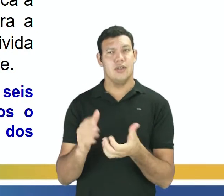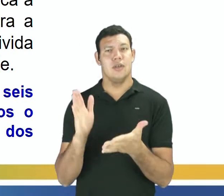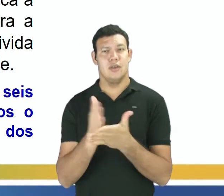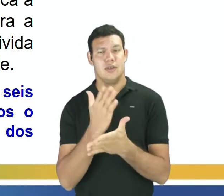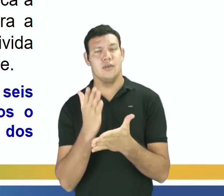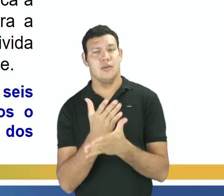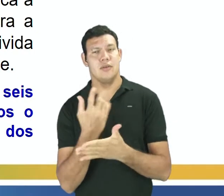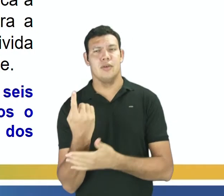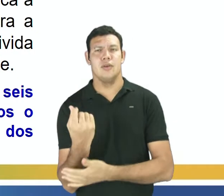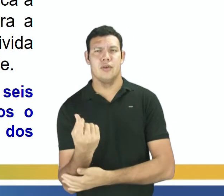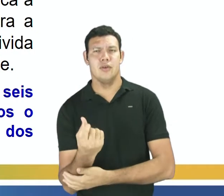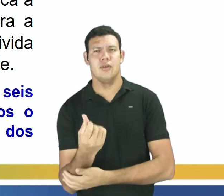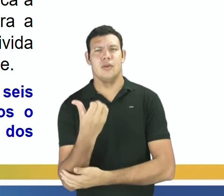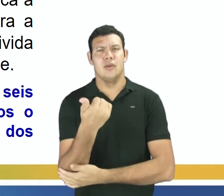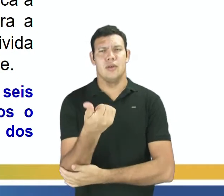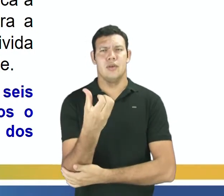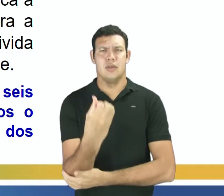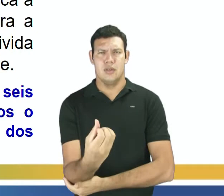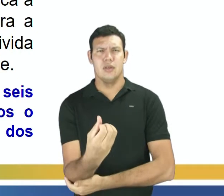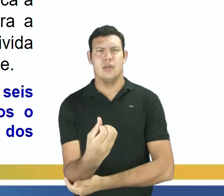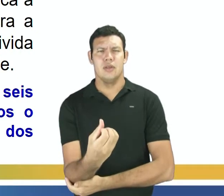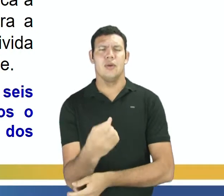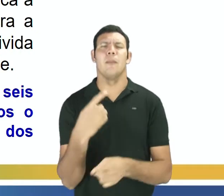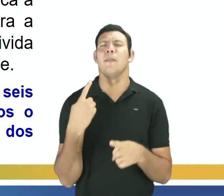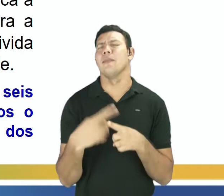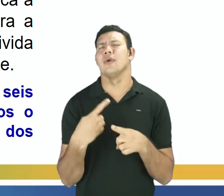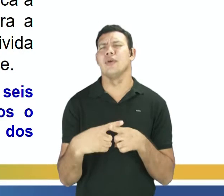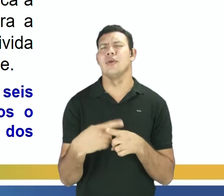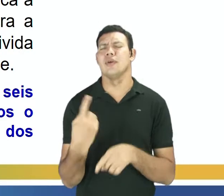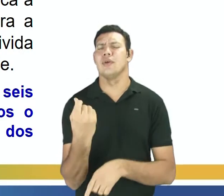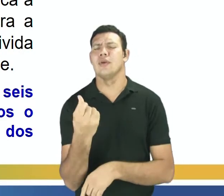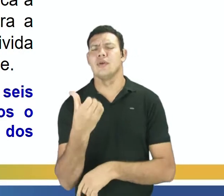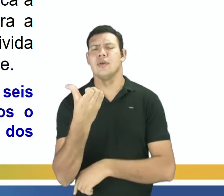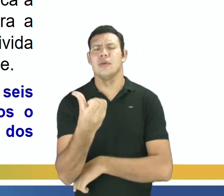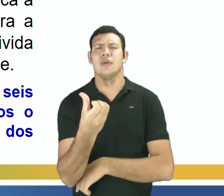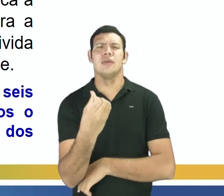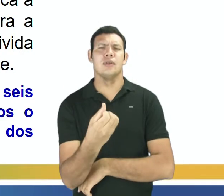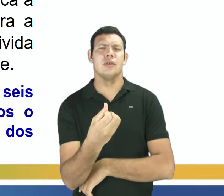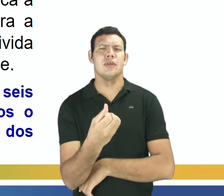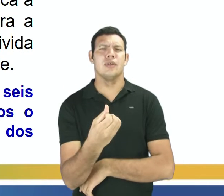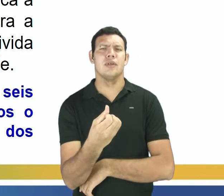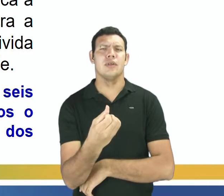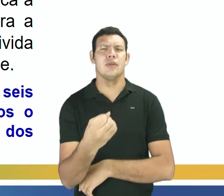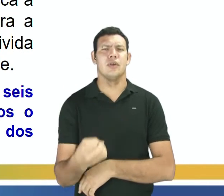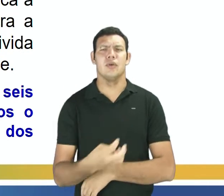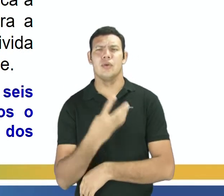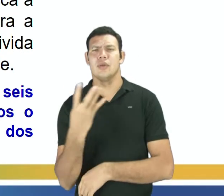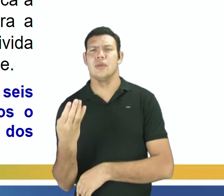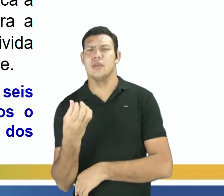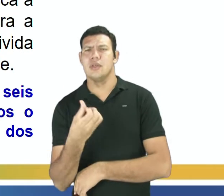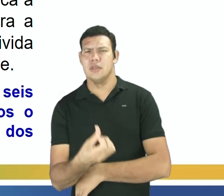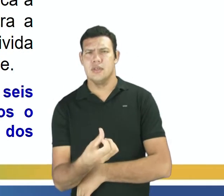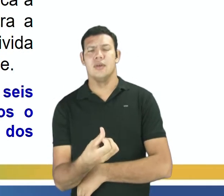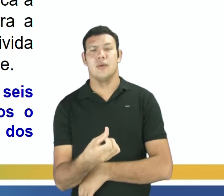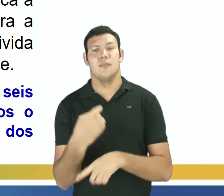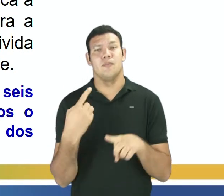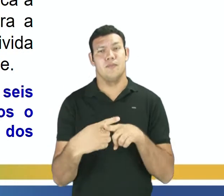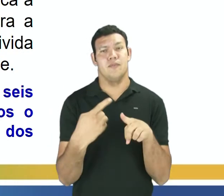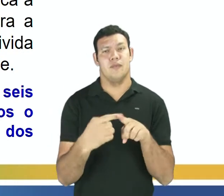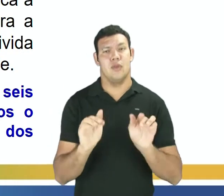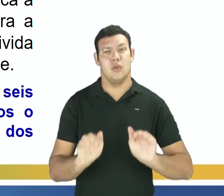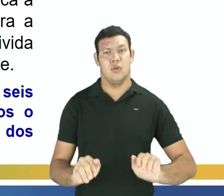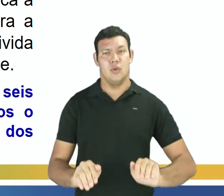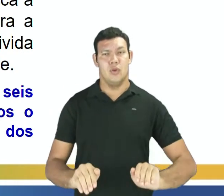16. Por que o preço de 6 cadernos custará 16? Essa grandeza ela é diretamente proporcional, como